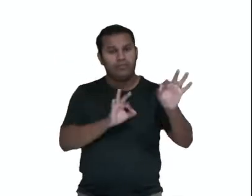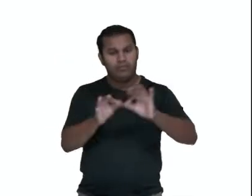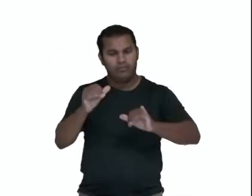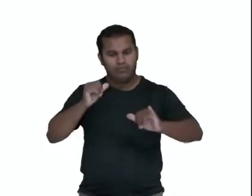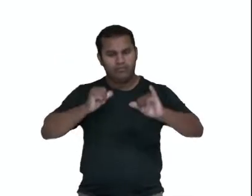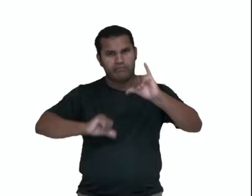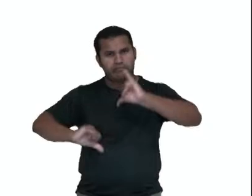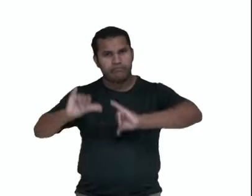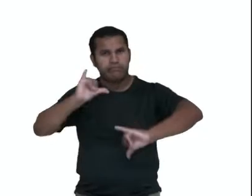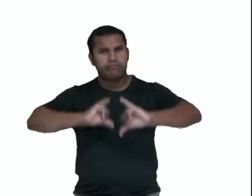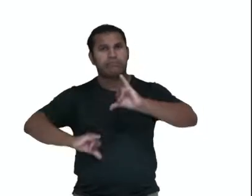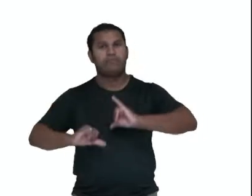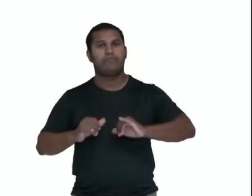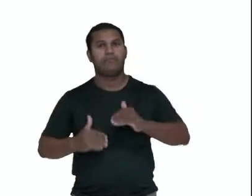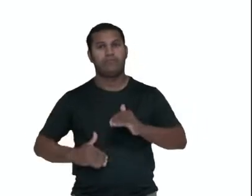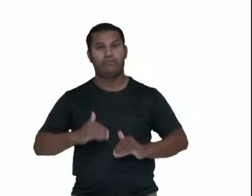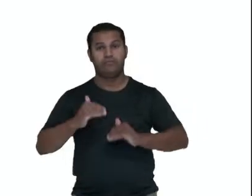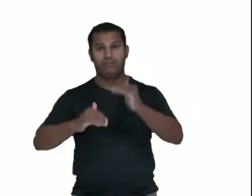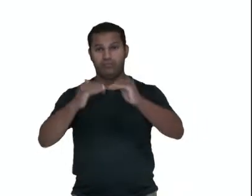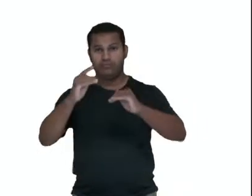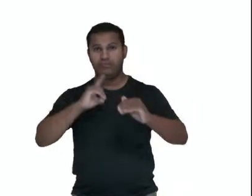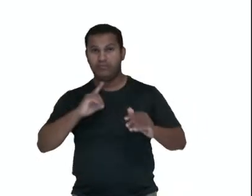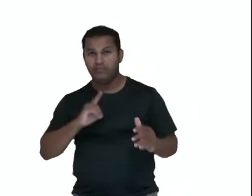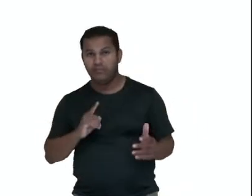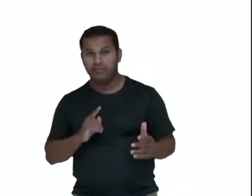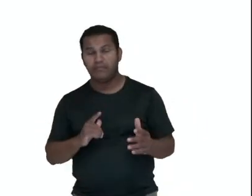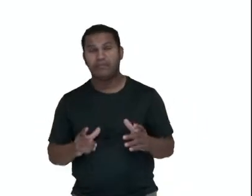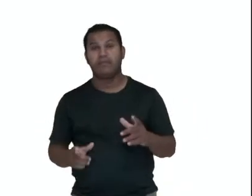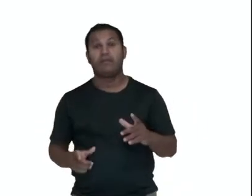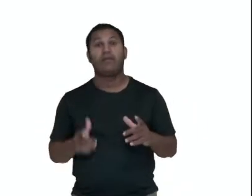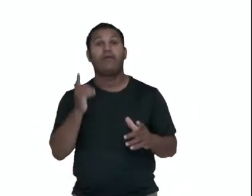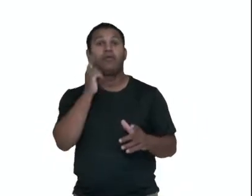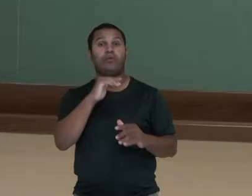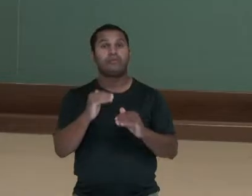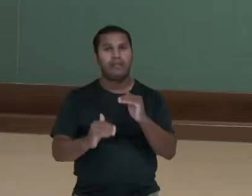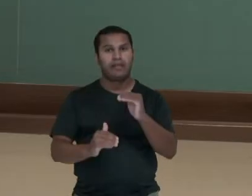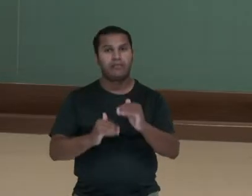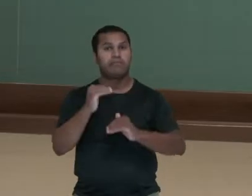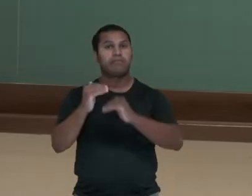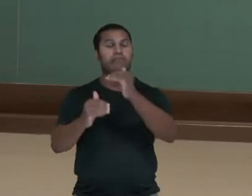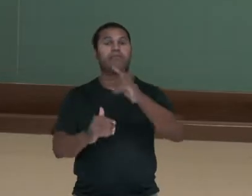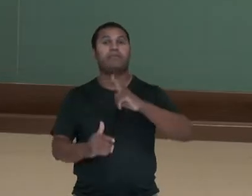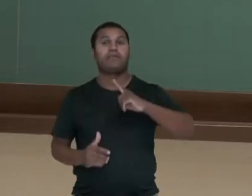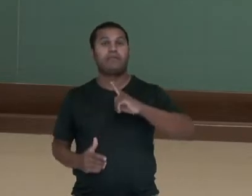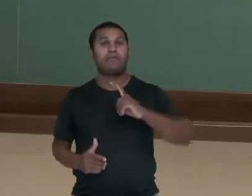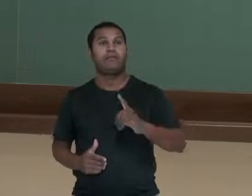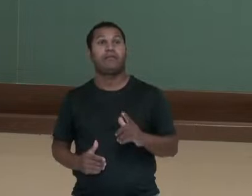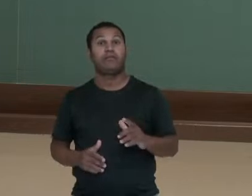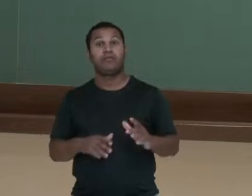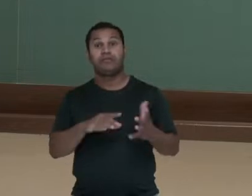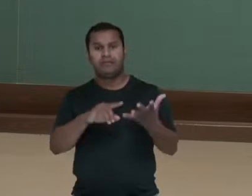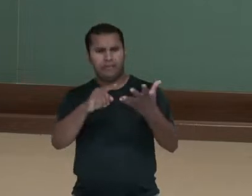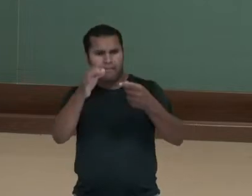tem movimento, né? Então são algumas das características que definem se é um ser vivo ou não.